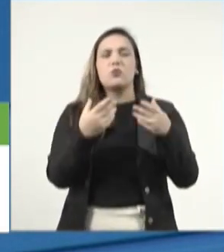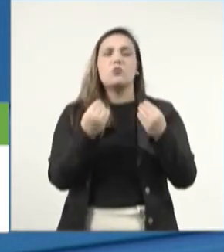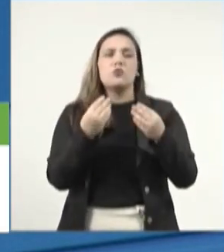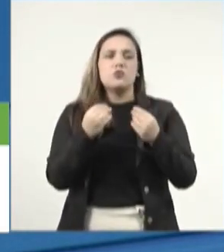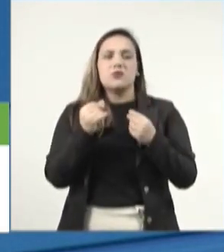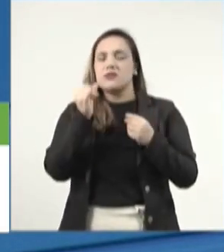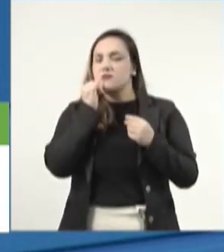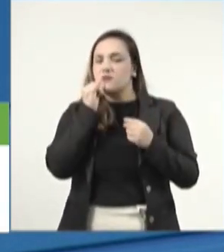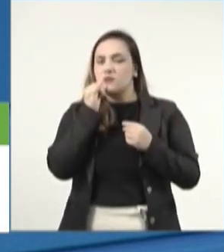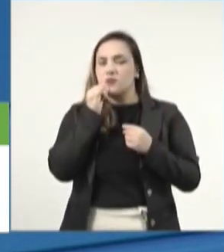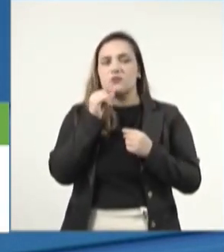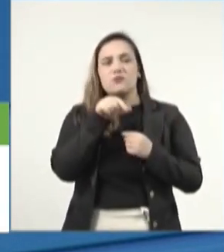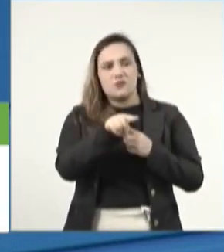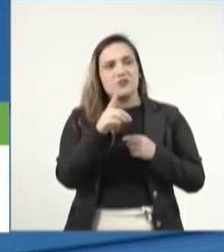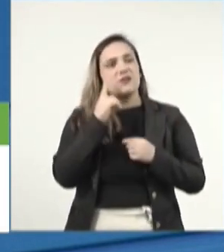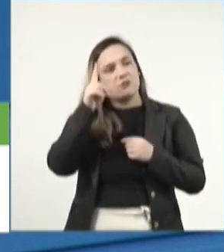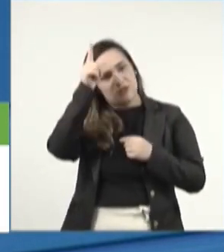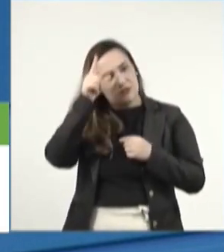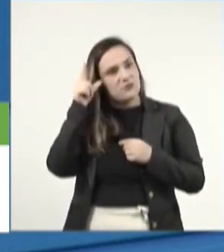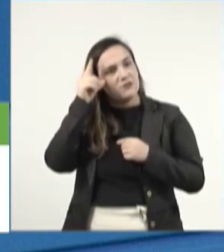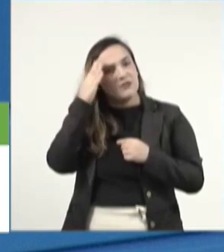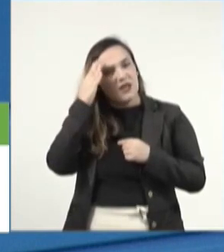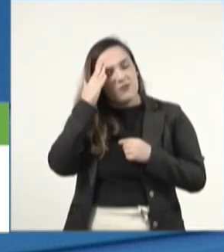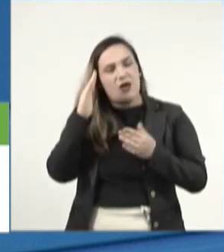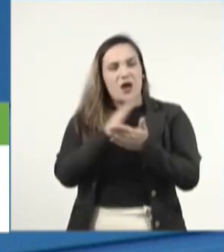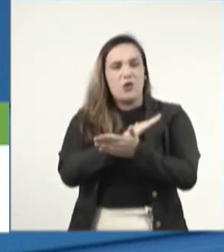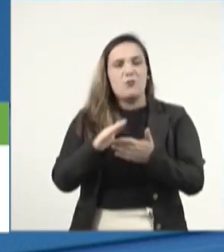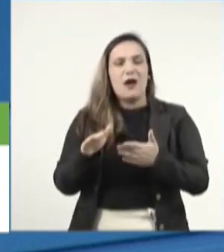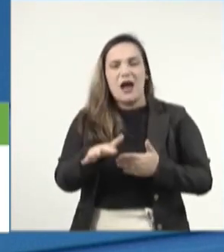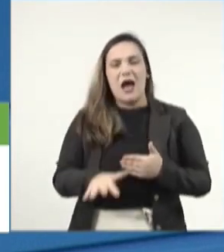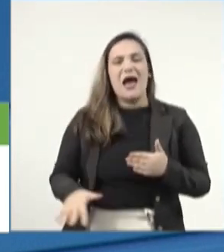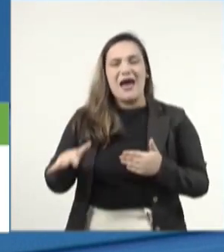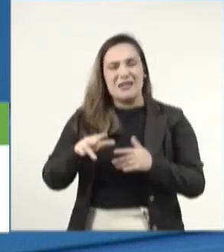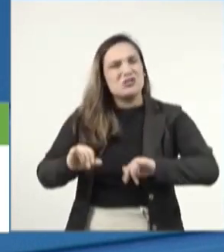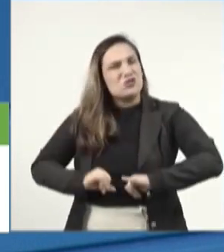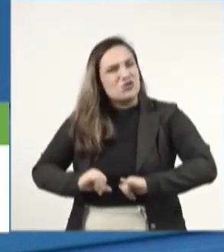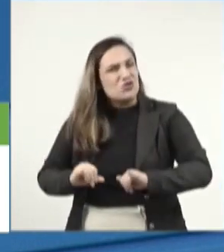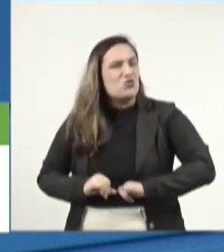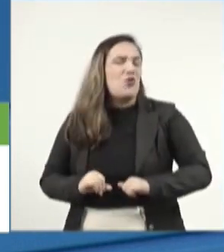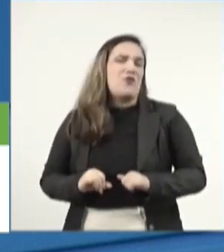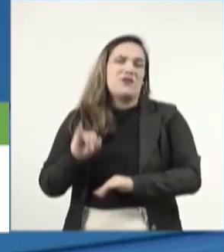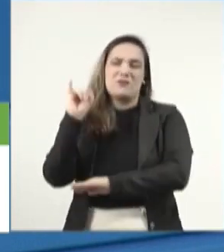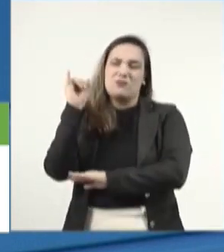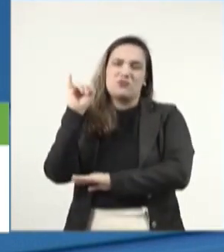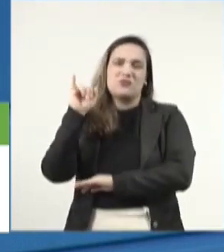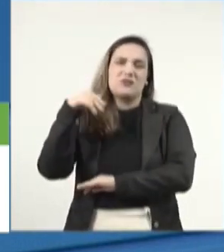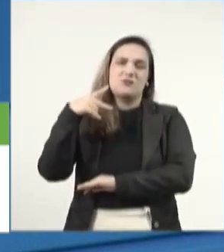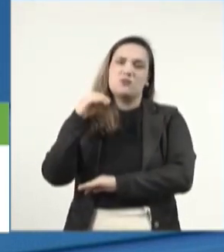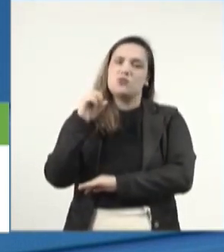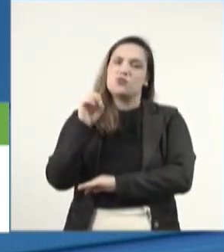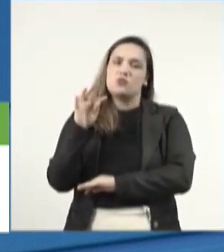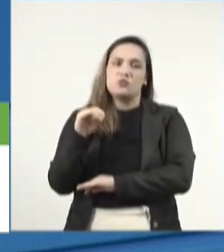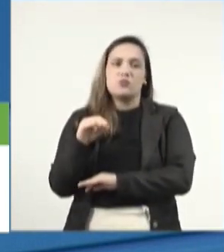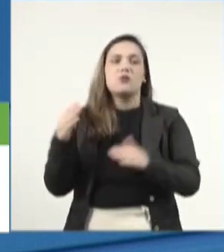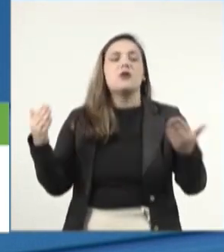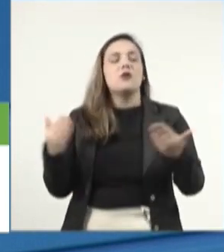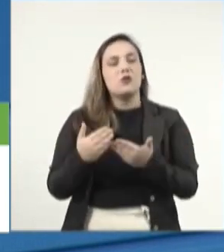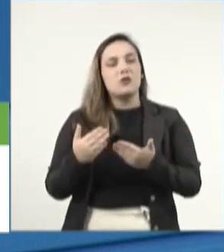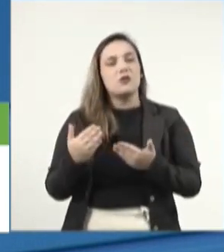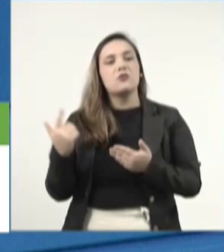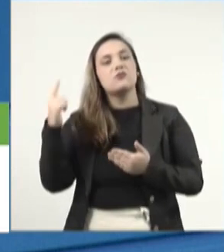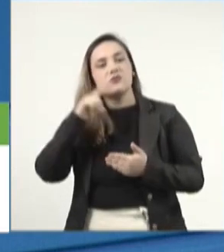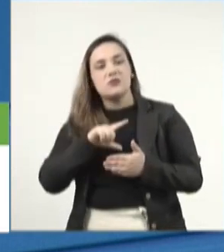Lia Nogueira, que são setores oprimidos nesse período todo, que possa ter